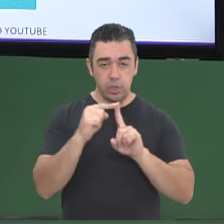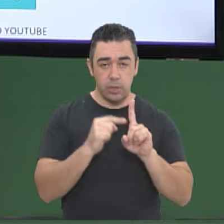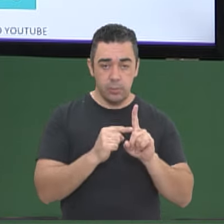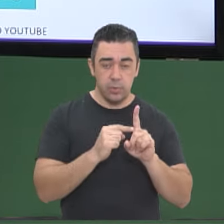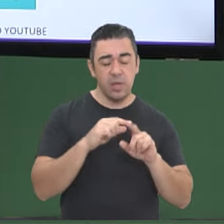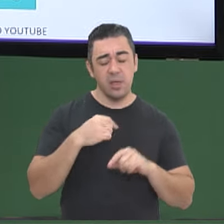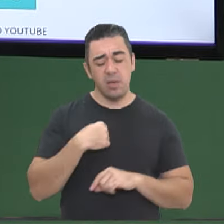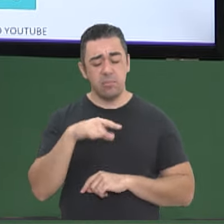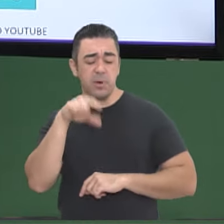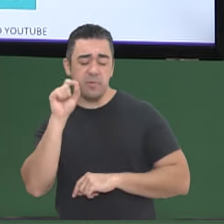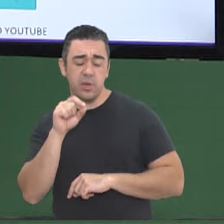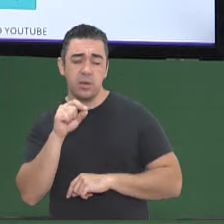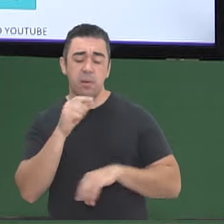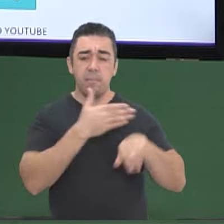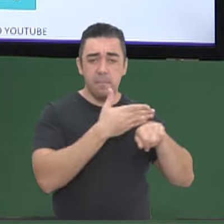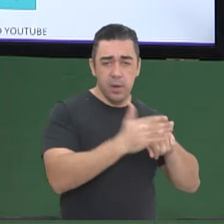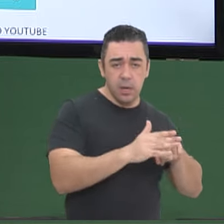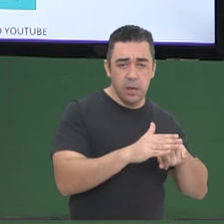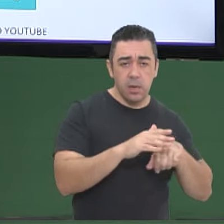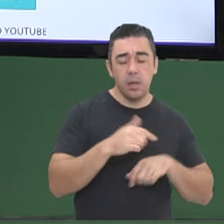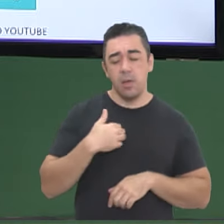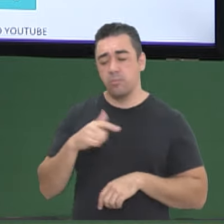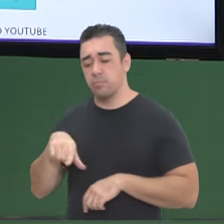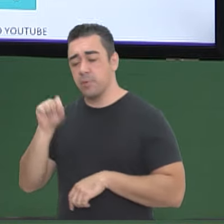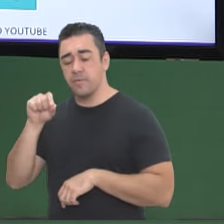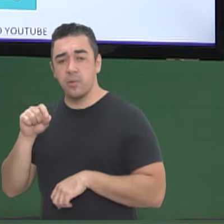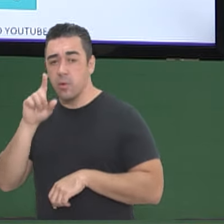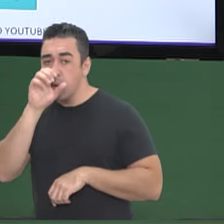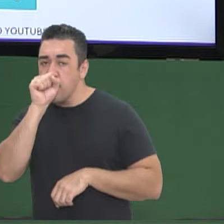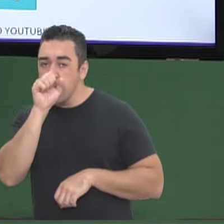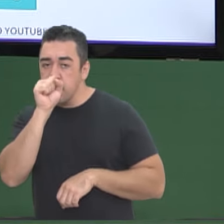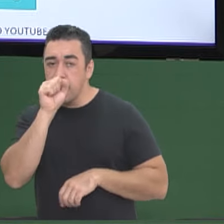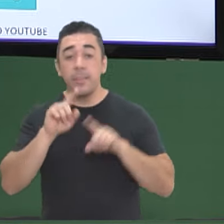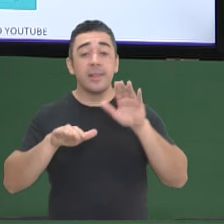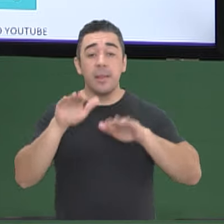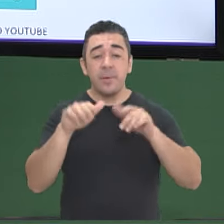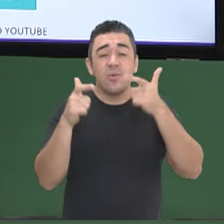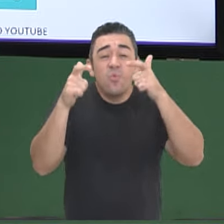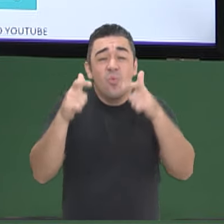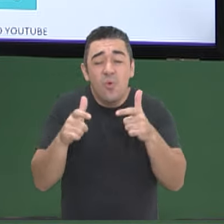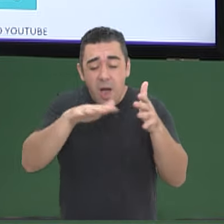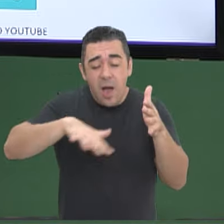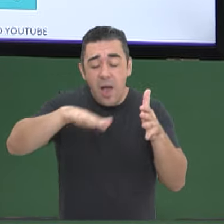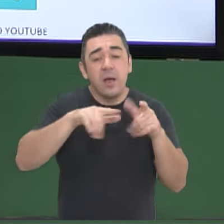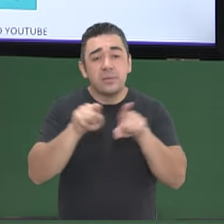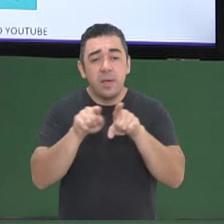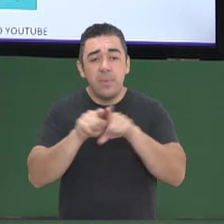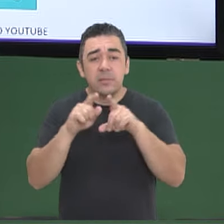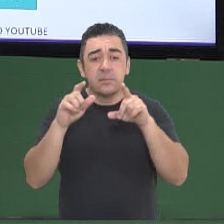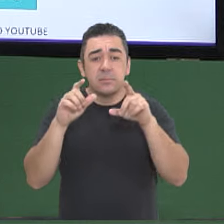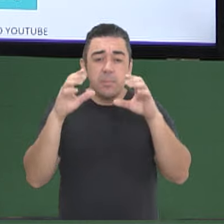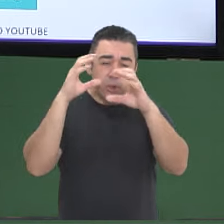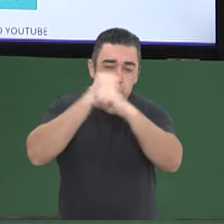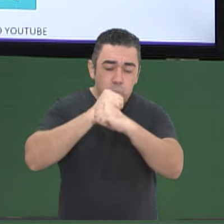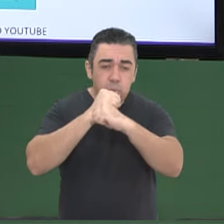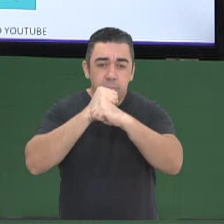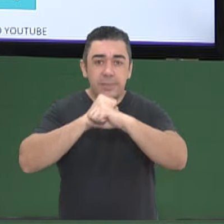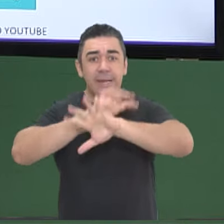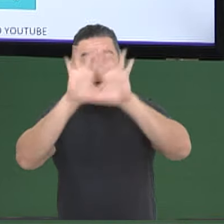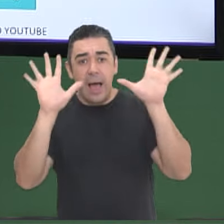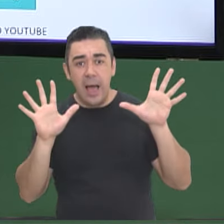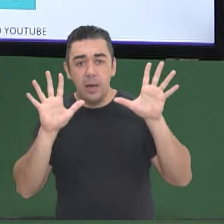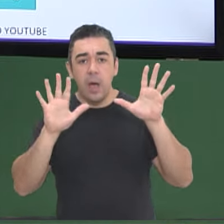depende, também depende a cor do ambiente, né? Se o ambiente é mais claro, é mais escuro, se é ao ar livre, se é um ambiente fechado, né? Às